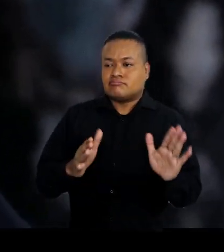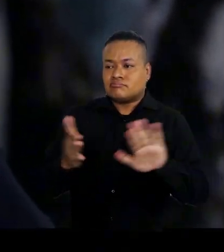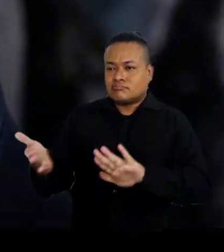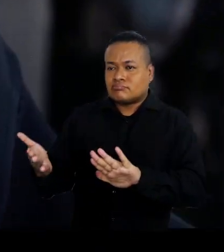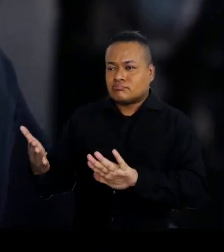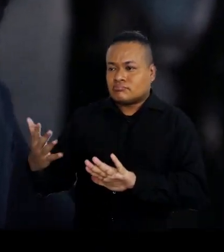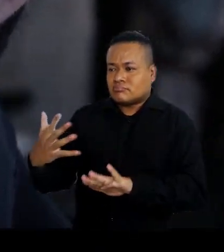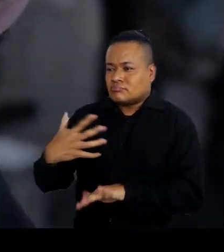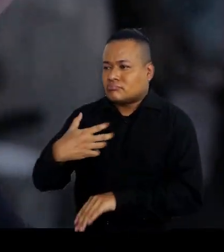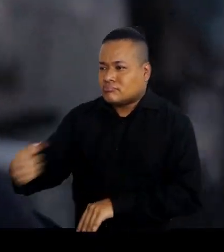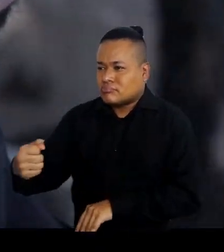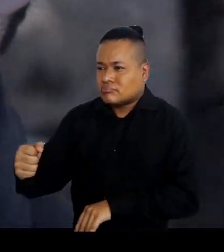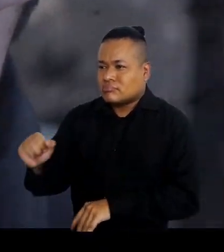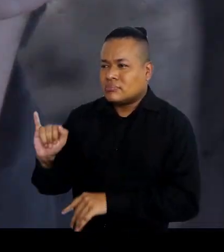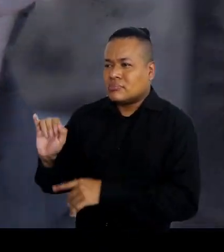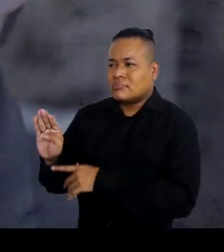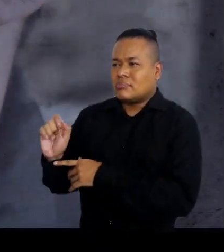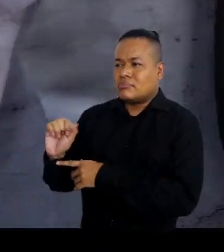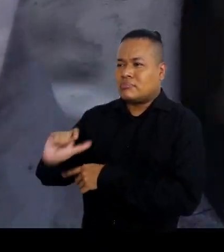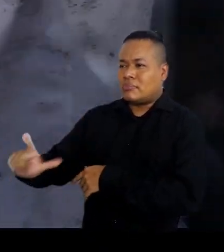A morte tirou você de mim, Isabel.